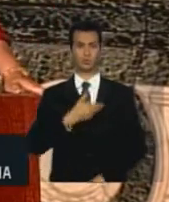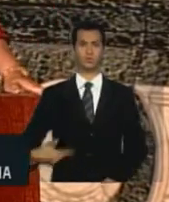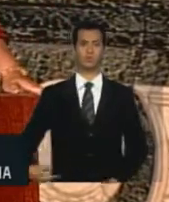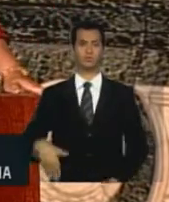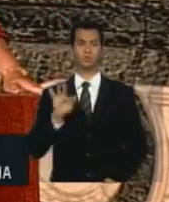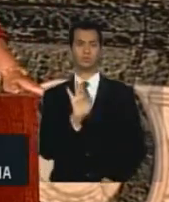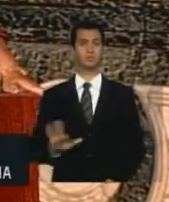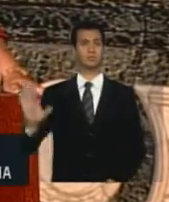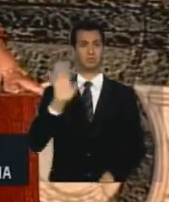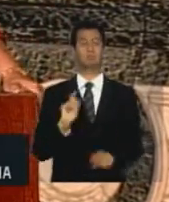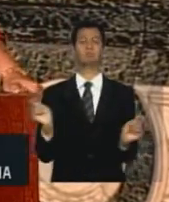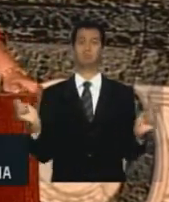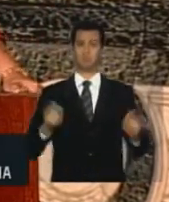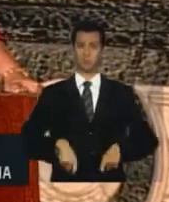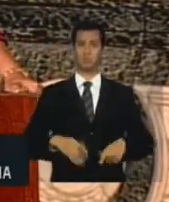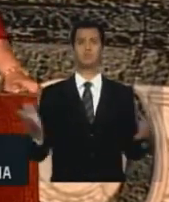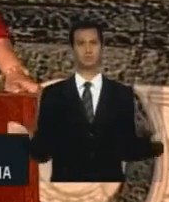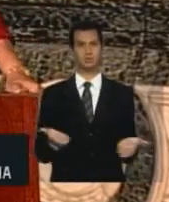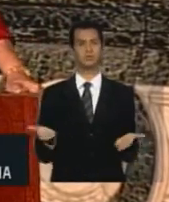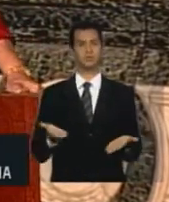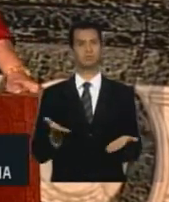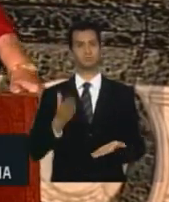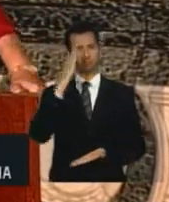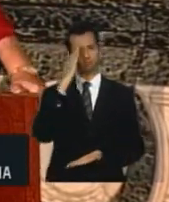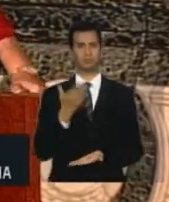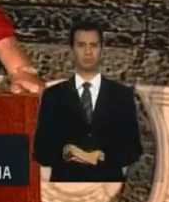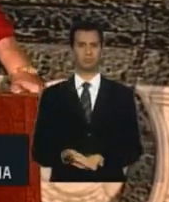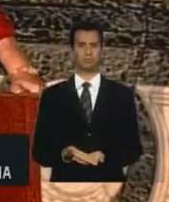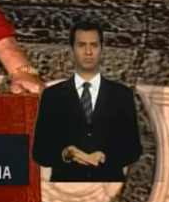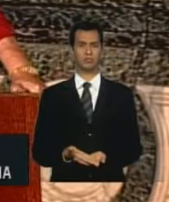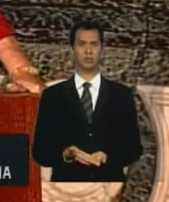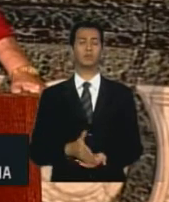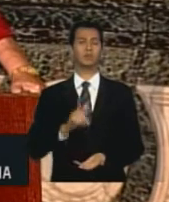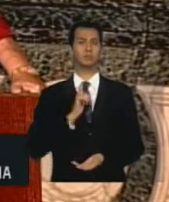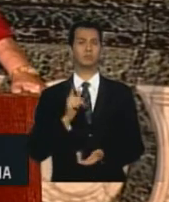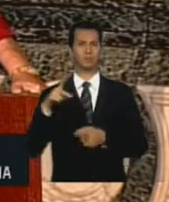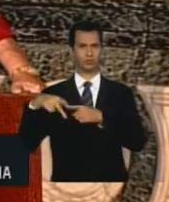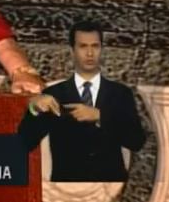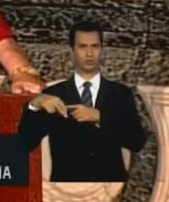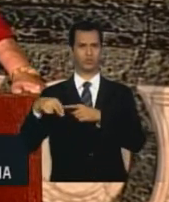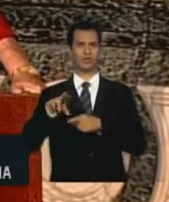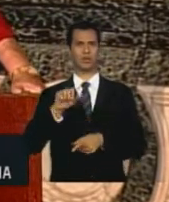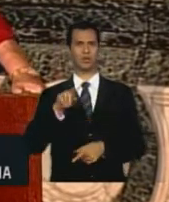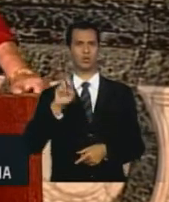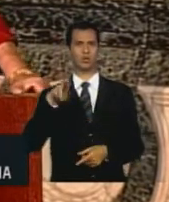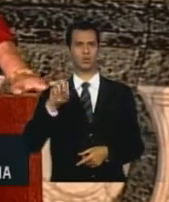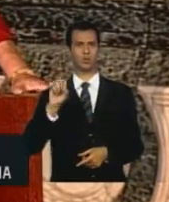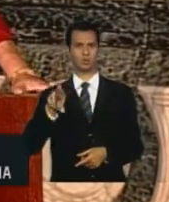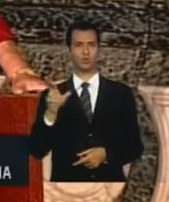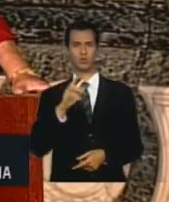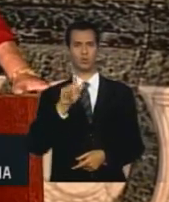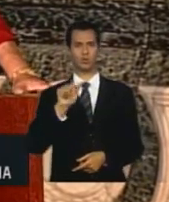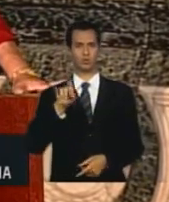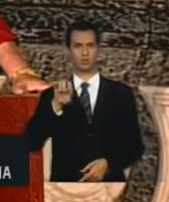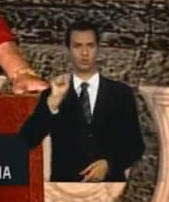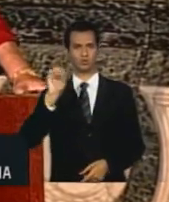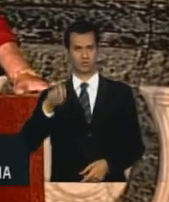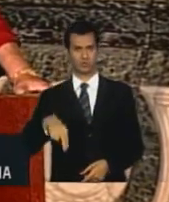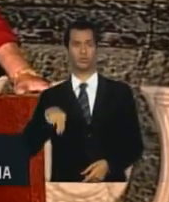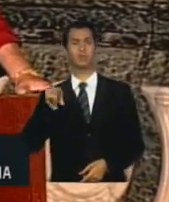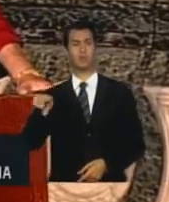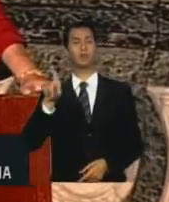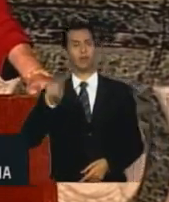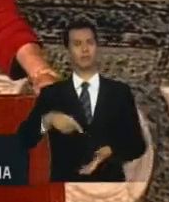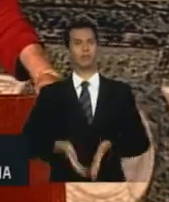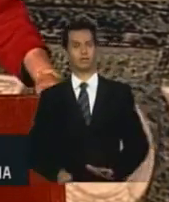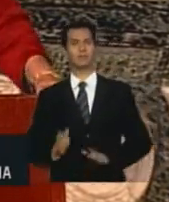reconhecer. Porque o governo federal, mesmo o Arno Augustin sendo gaúcho, o Luiz Adams